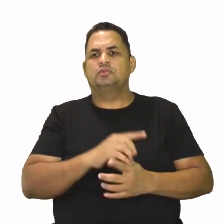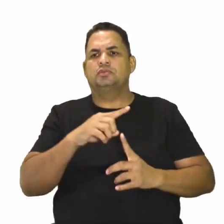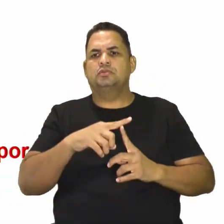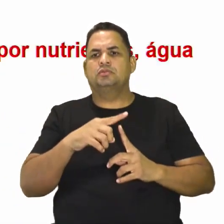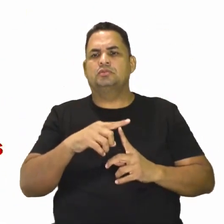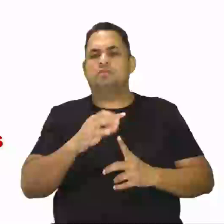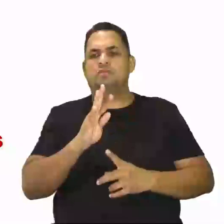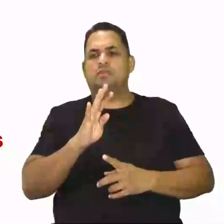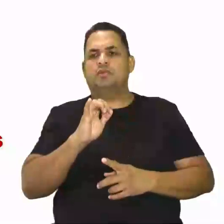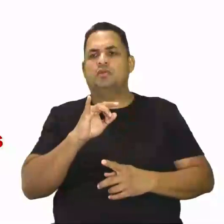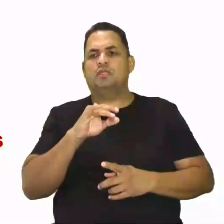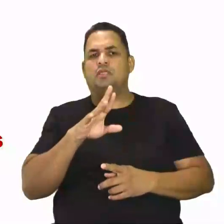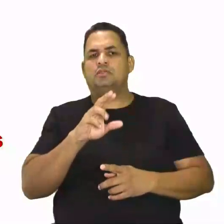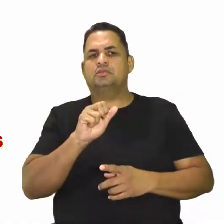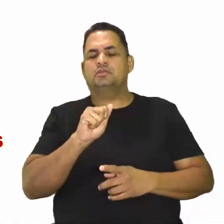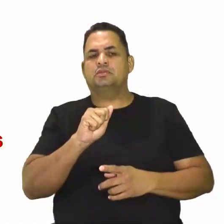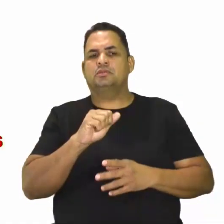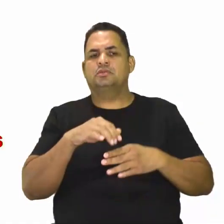ver.